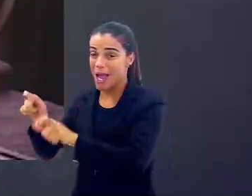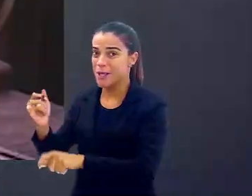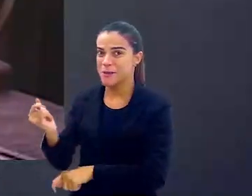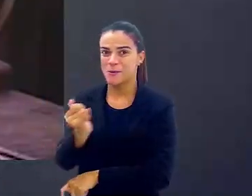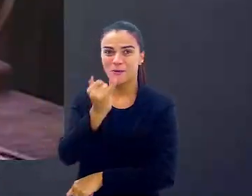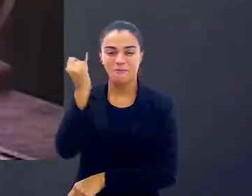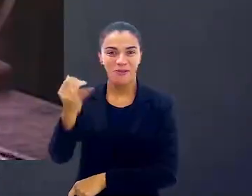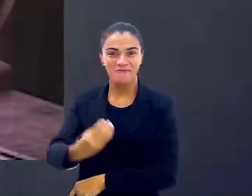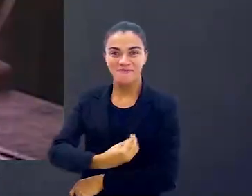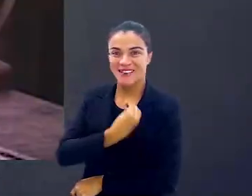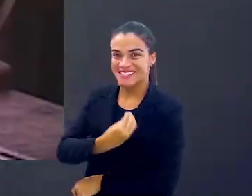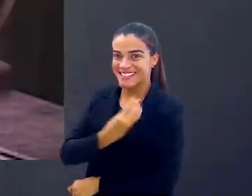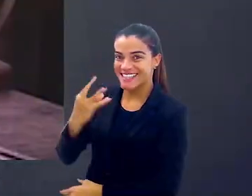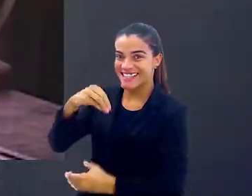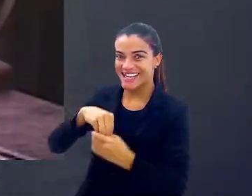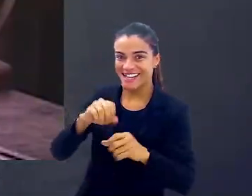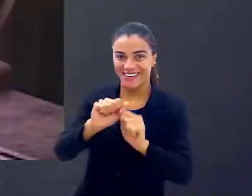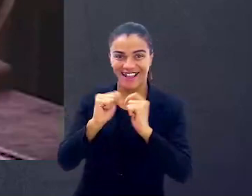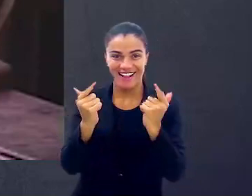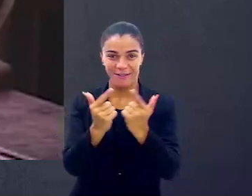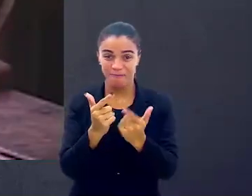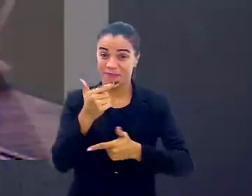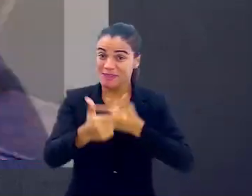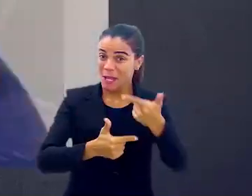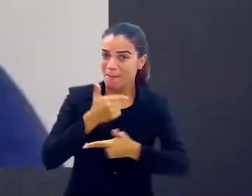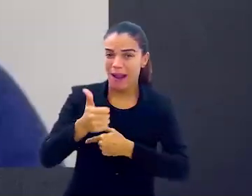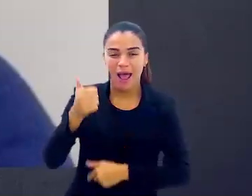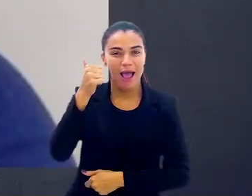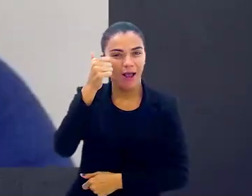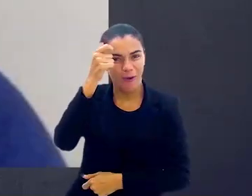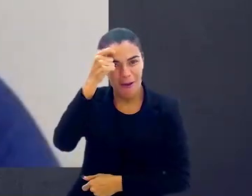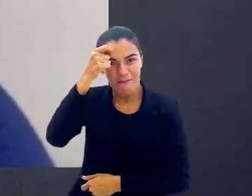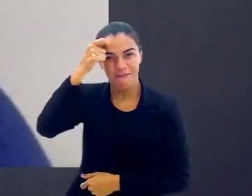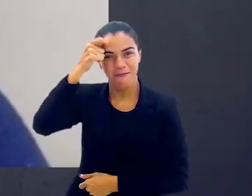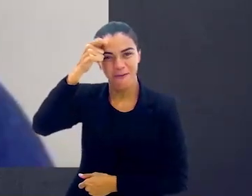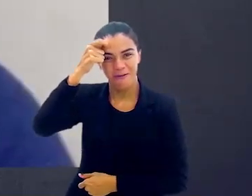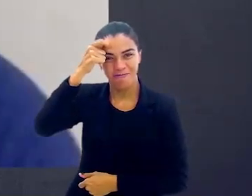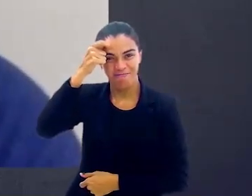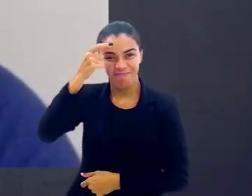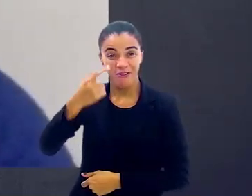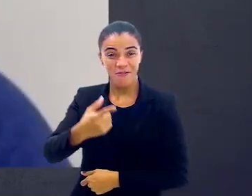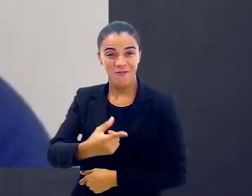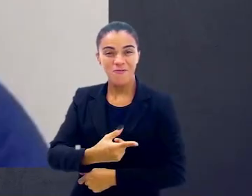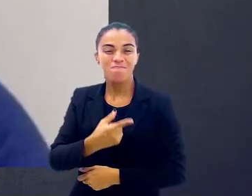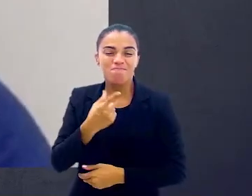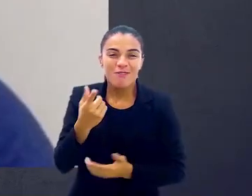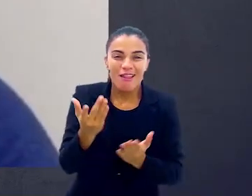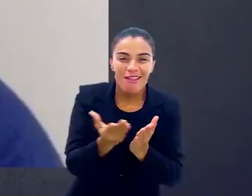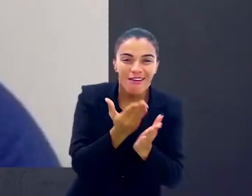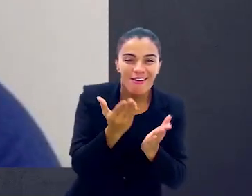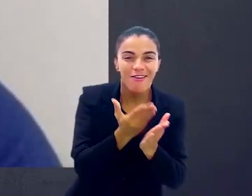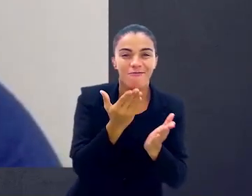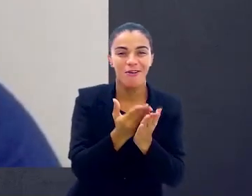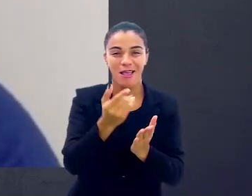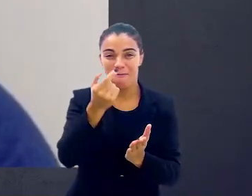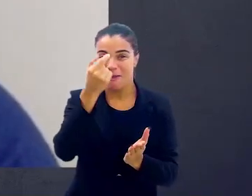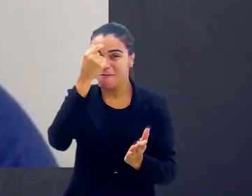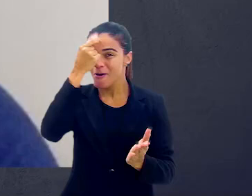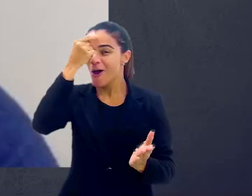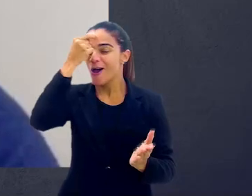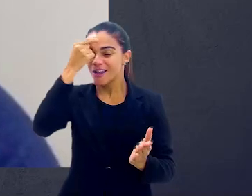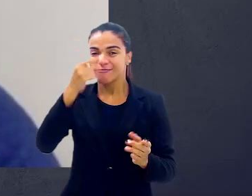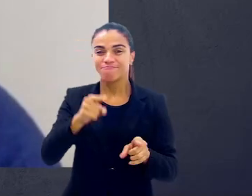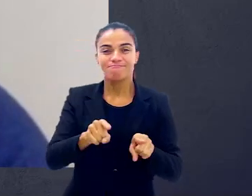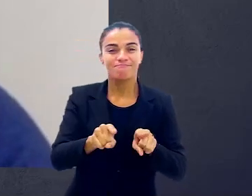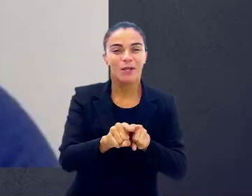uma importante passagem na história do Palácio. Trabalhar com a memória dos vivos e a partir